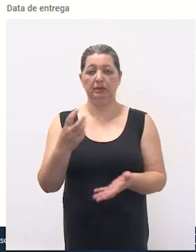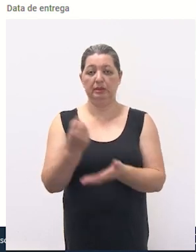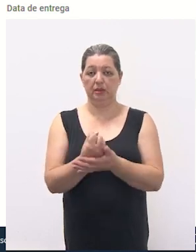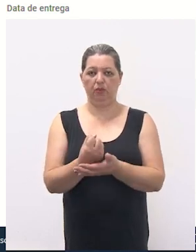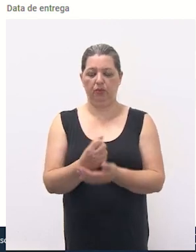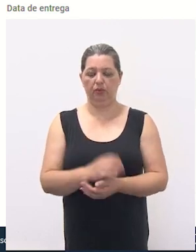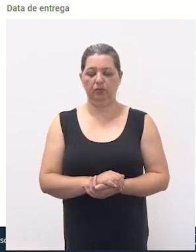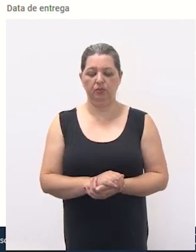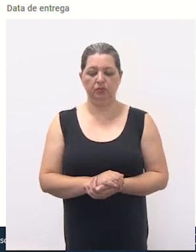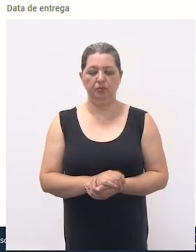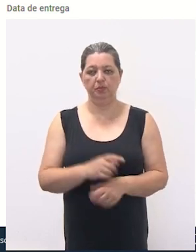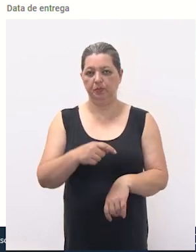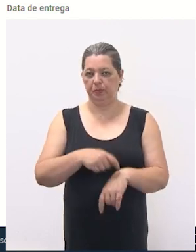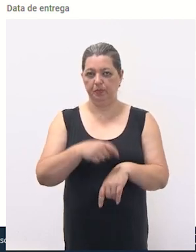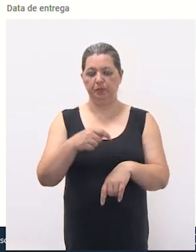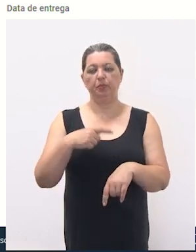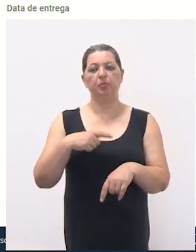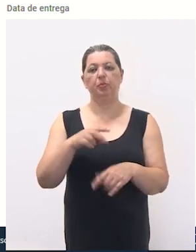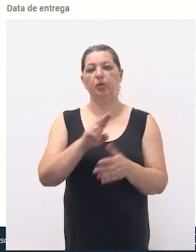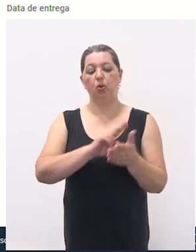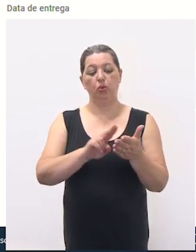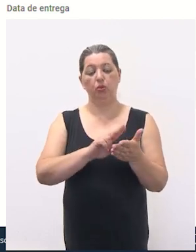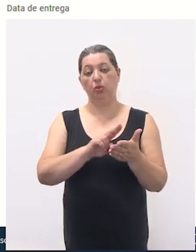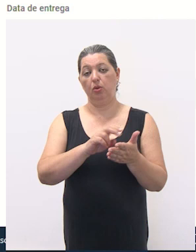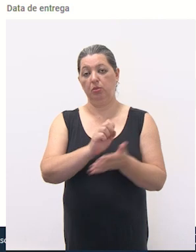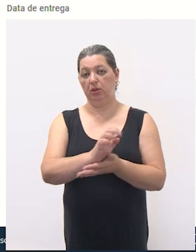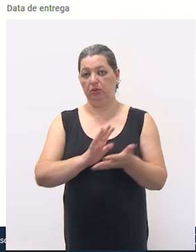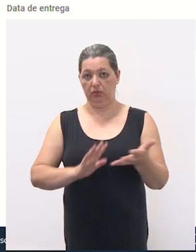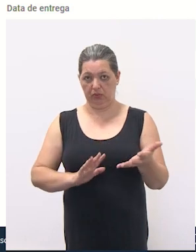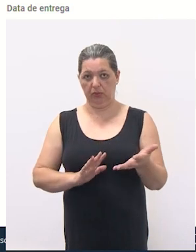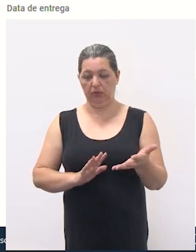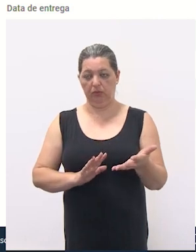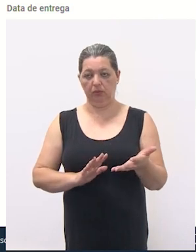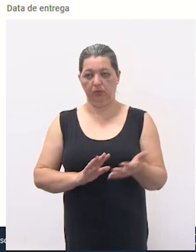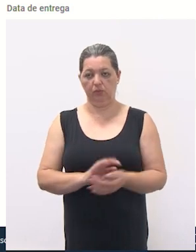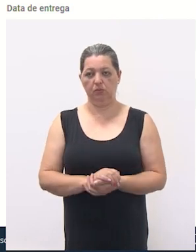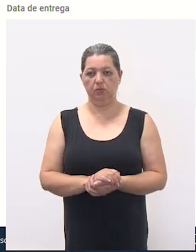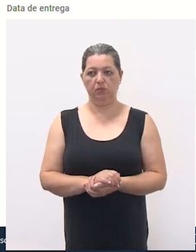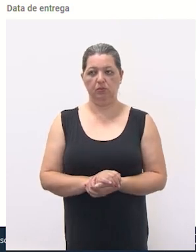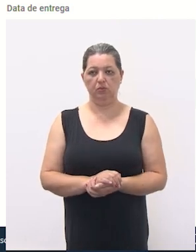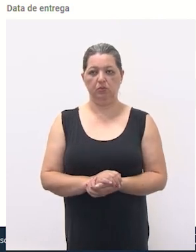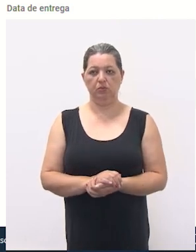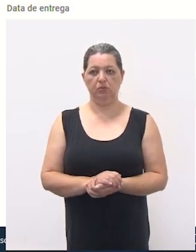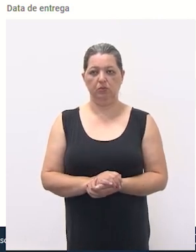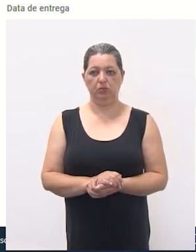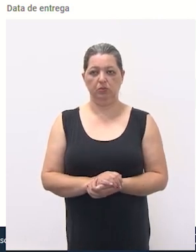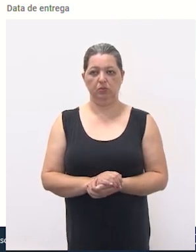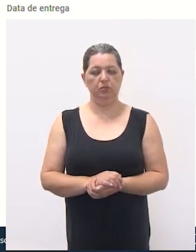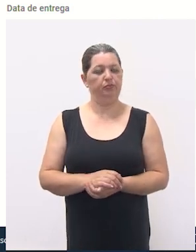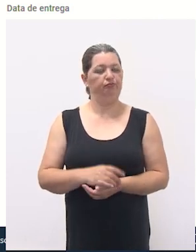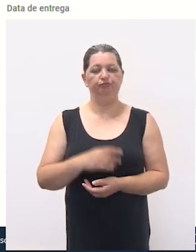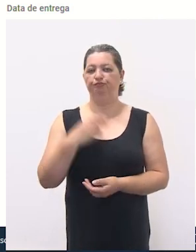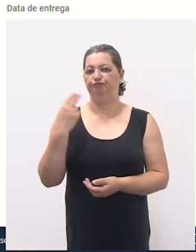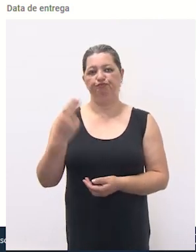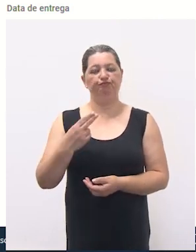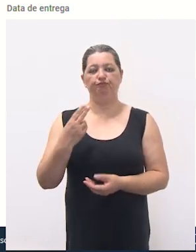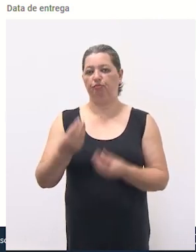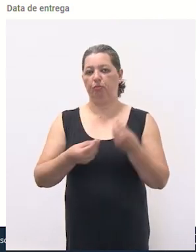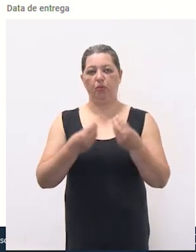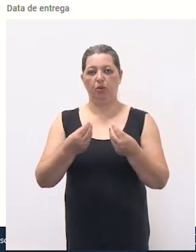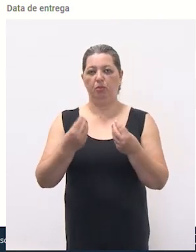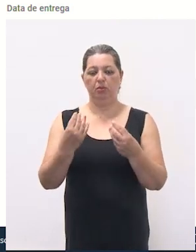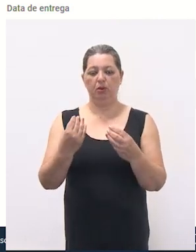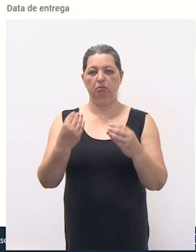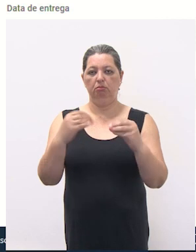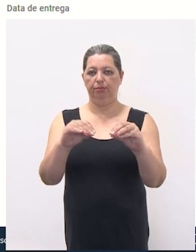Certo? Você cria o nome da atividade. Não consegue postar sem nome, né? Não tem a possibilidade.